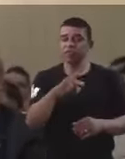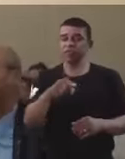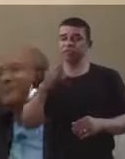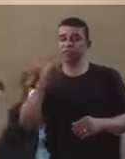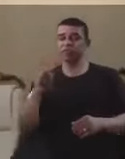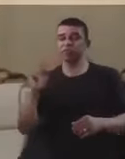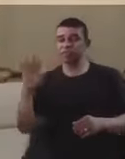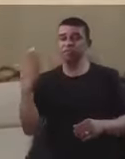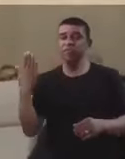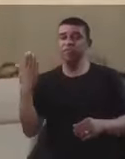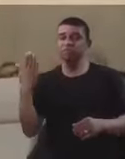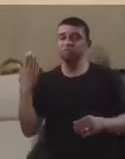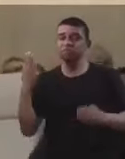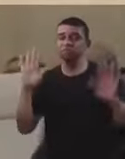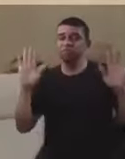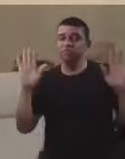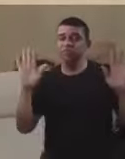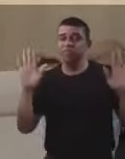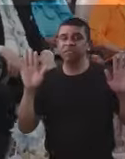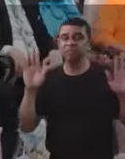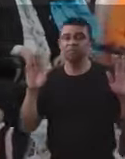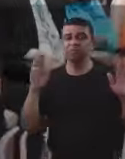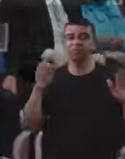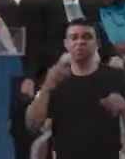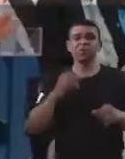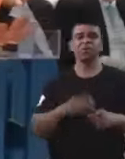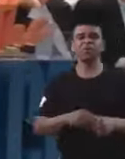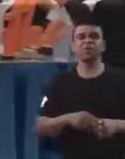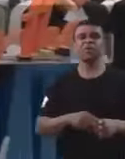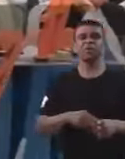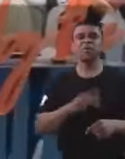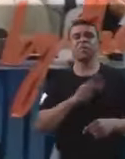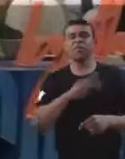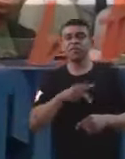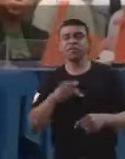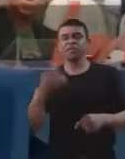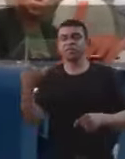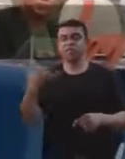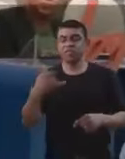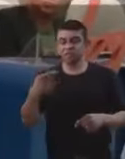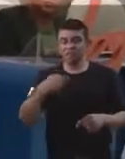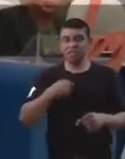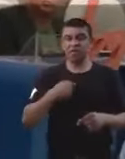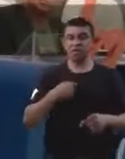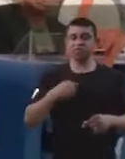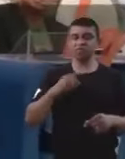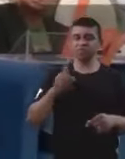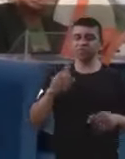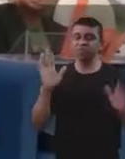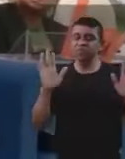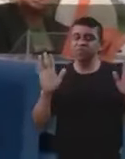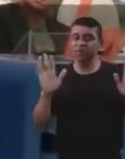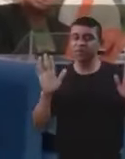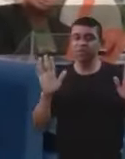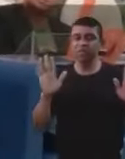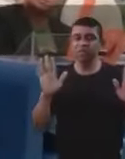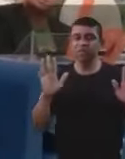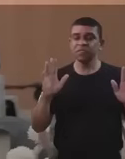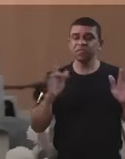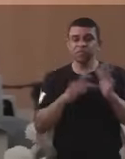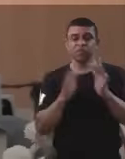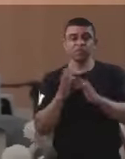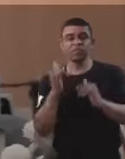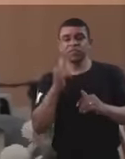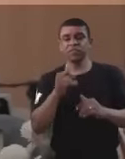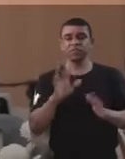Aí Pedro olha para o lado de Jesus, quem está do lado de Jesus? Um do lado está Judas, do outro está João. Ele não quer o meia com